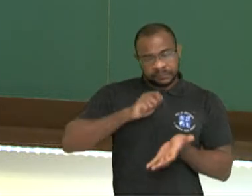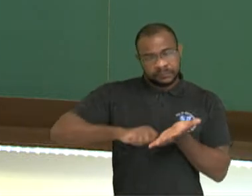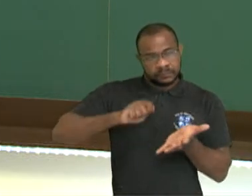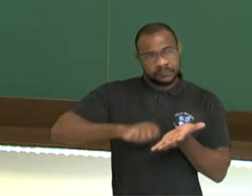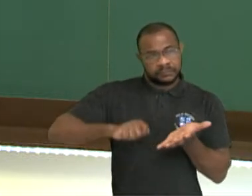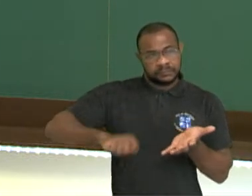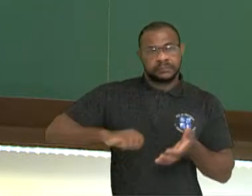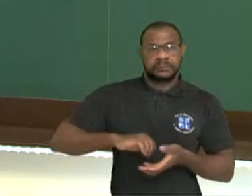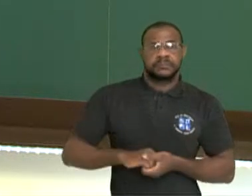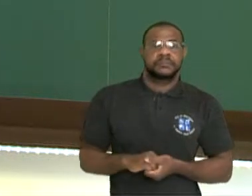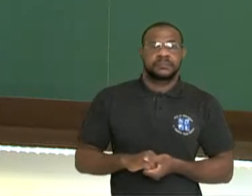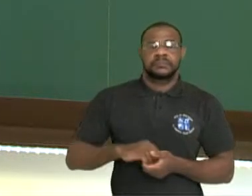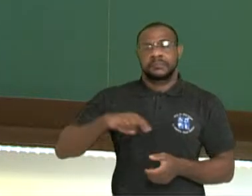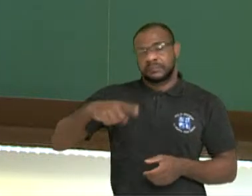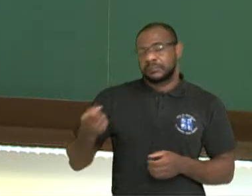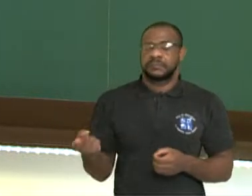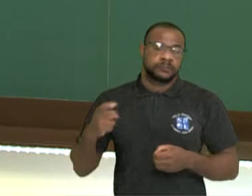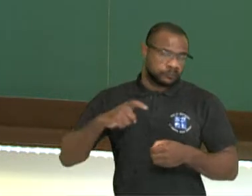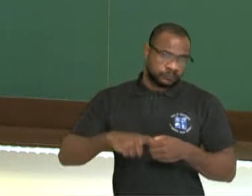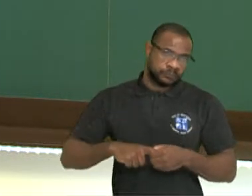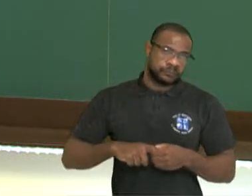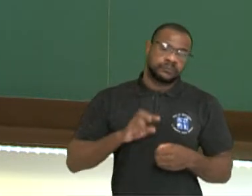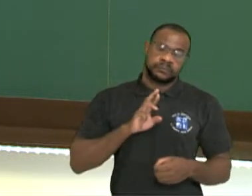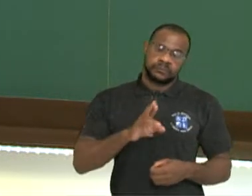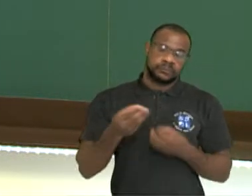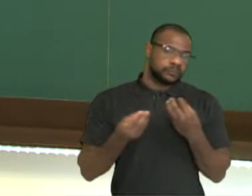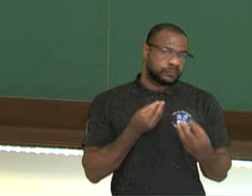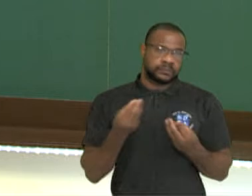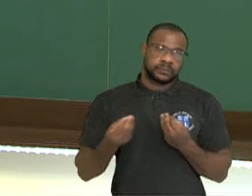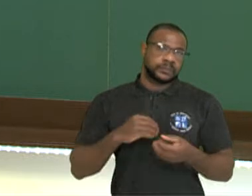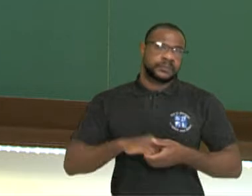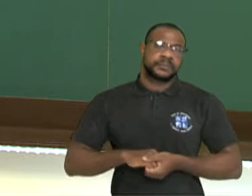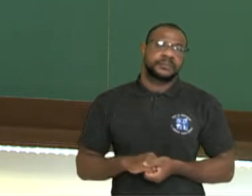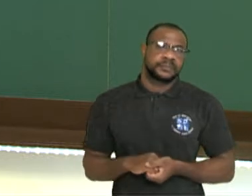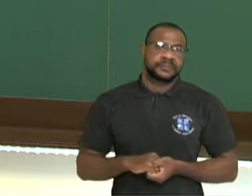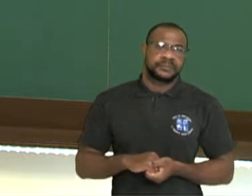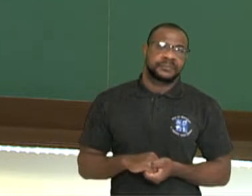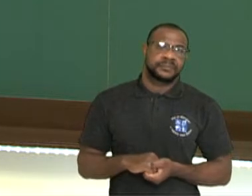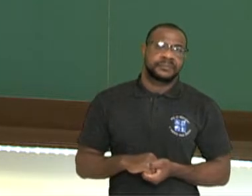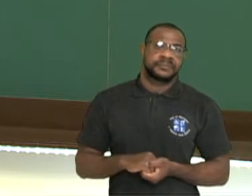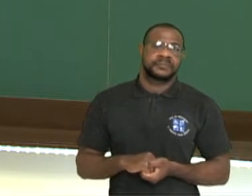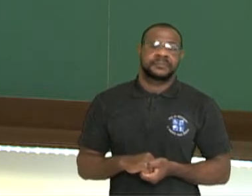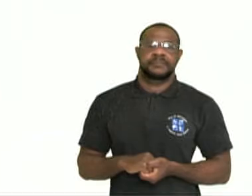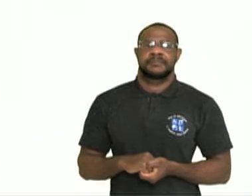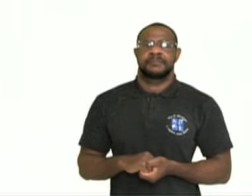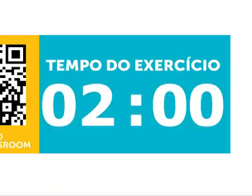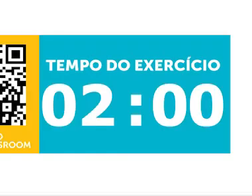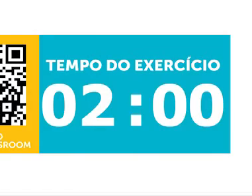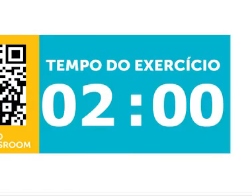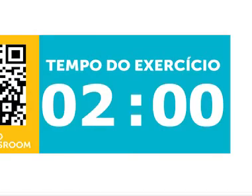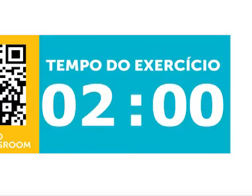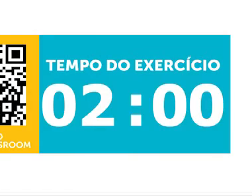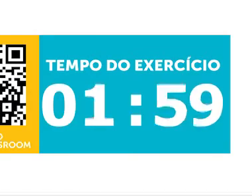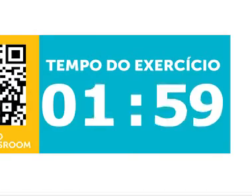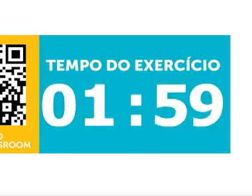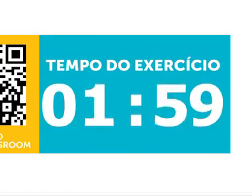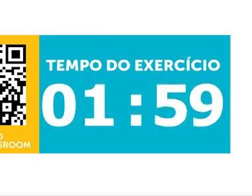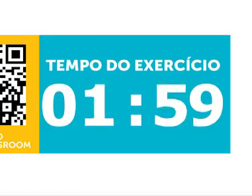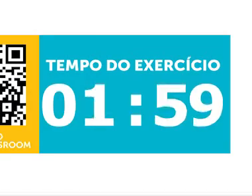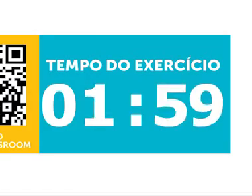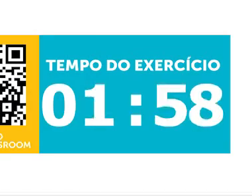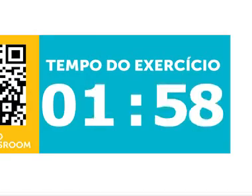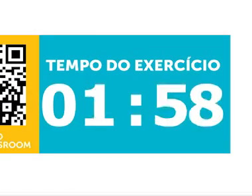escrita, bien? Já voltamos para ver uma sugestão aqui de resposta, conferir nossas respostas.